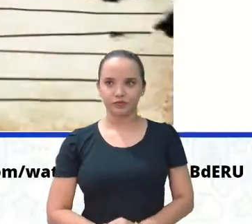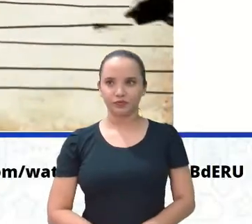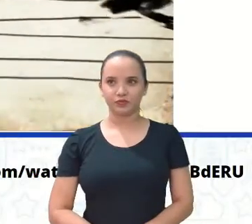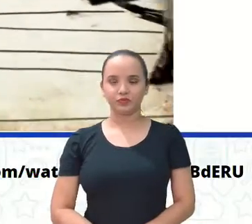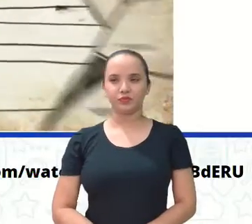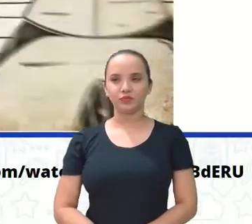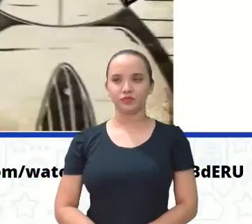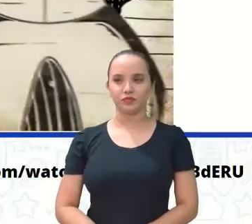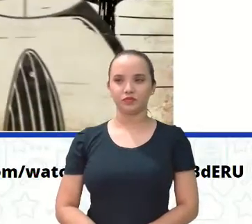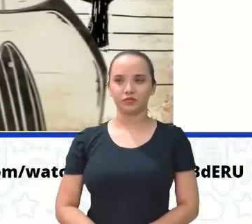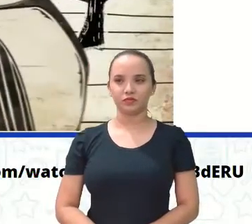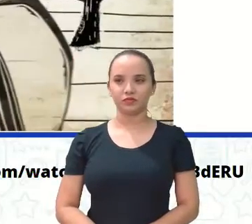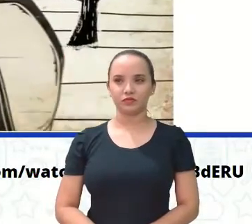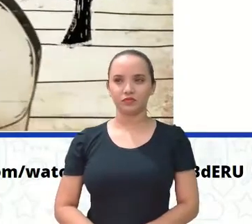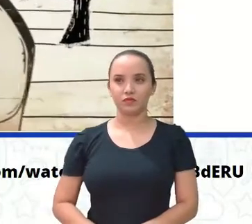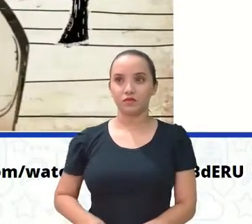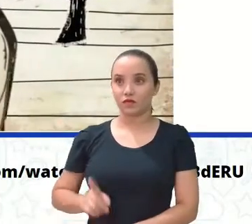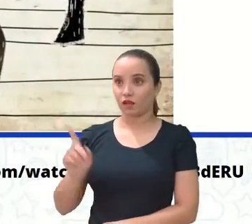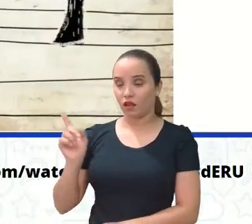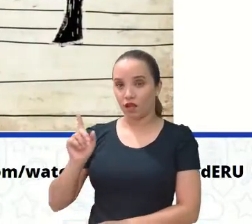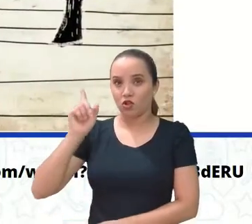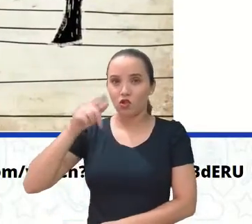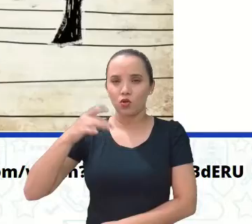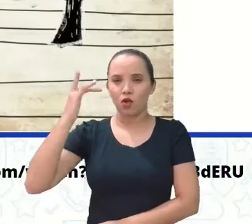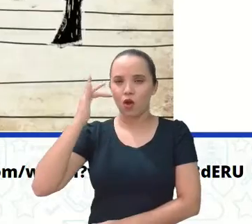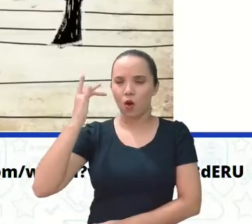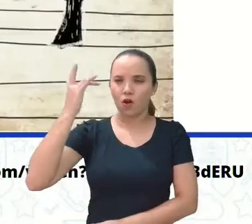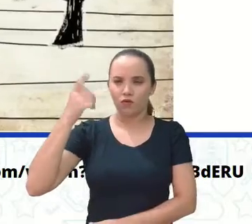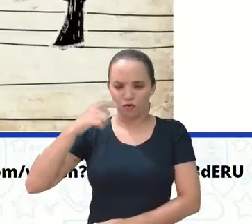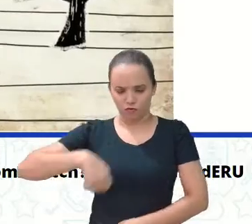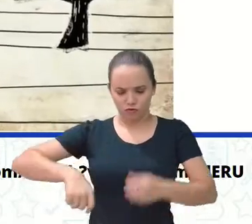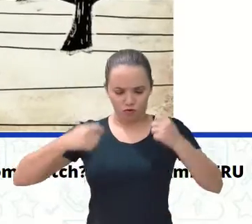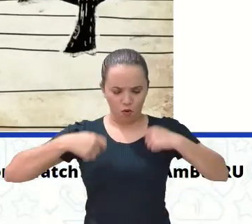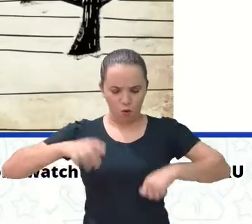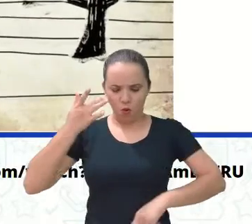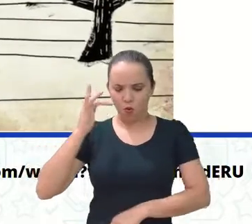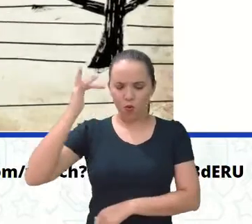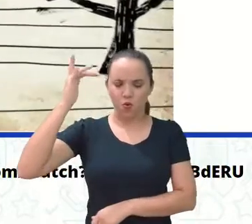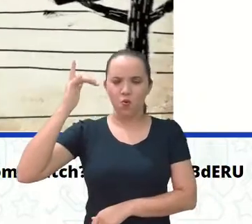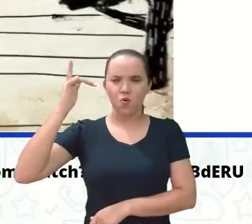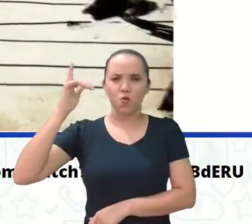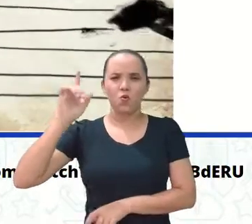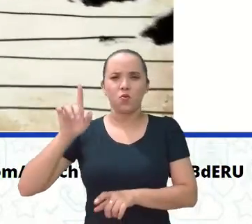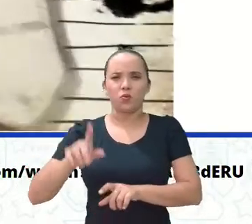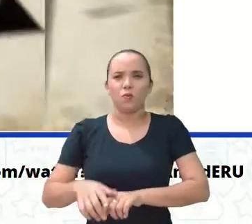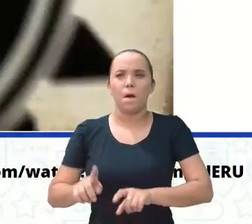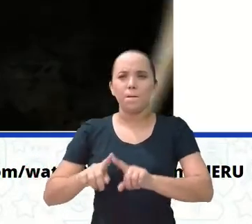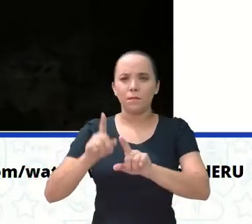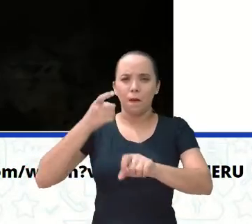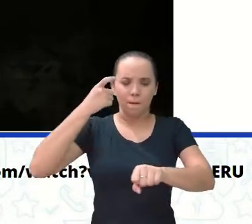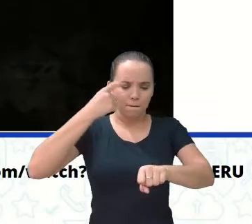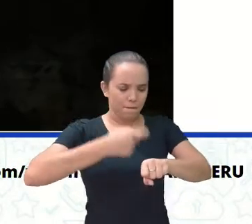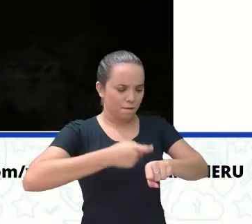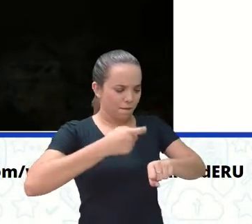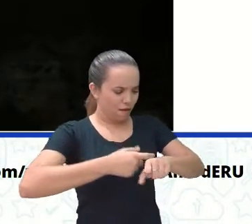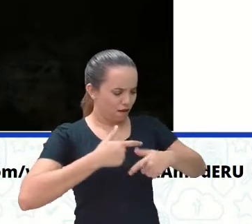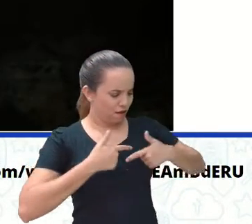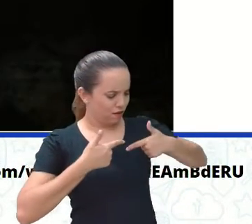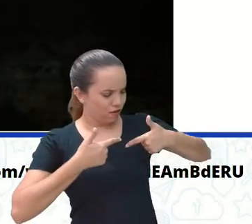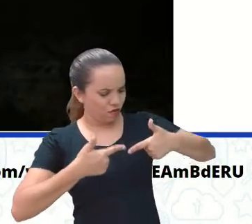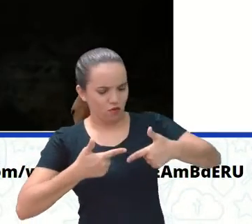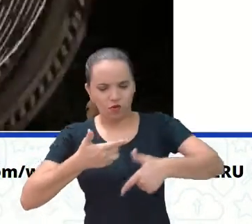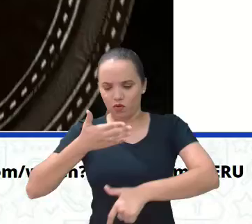Tino vestia ouro e castanho no gibão. Pedra da sorte de um